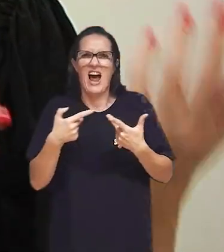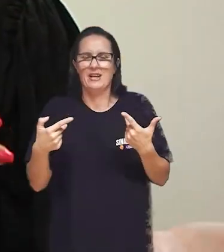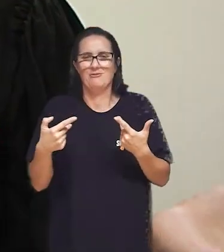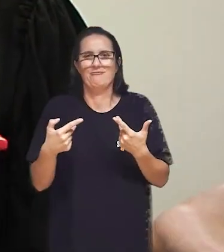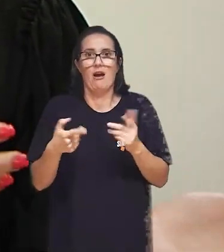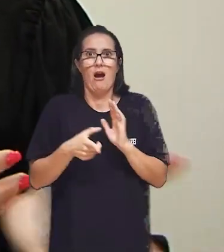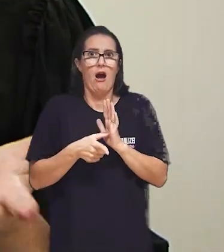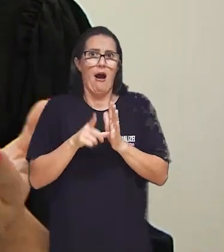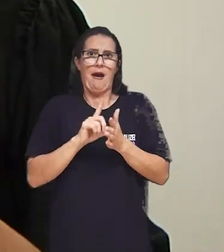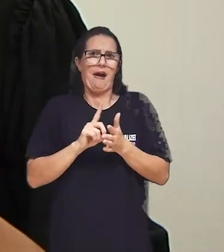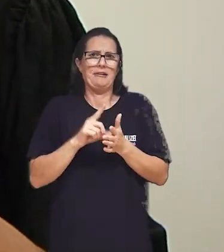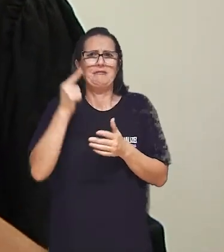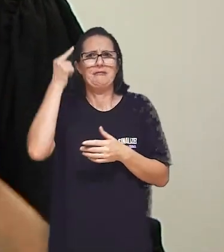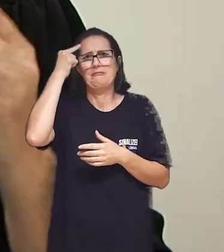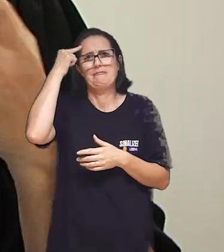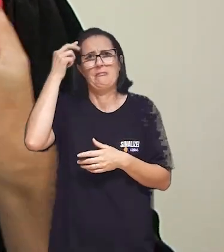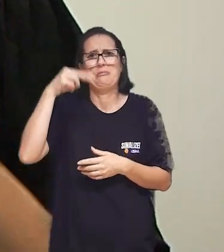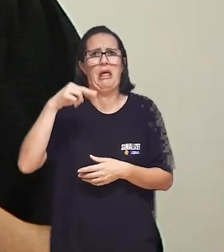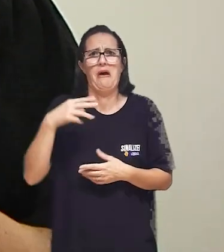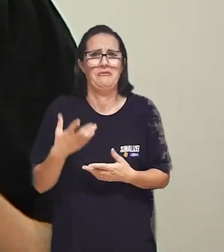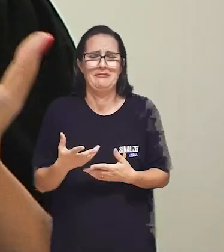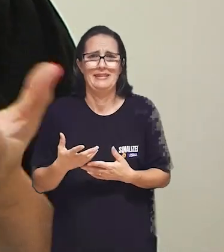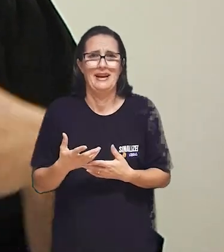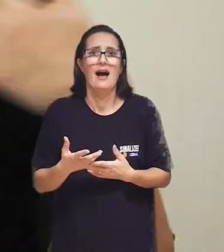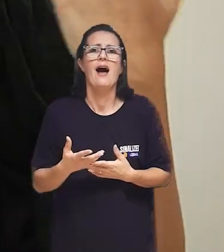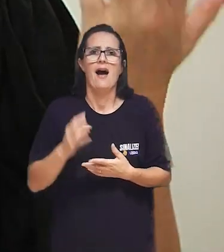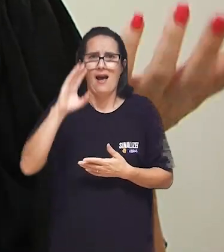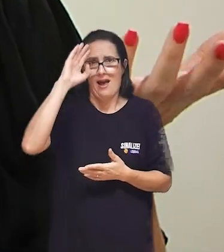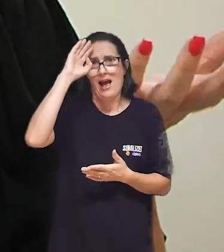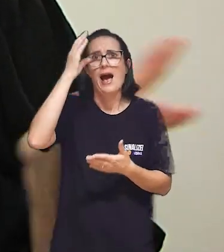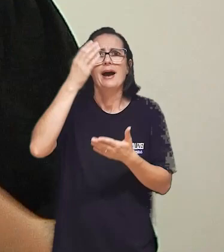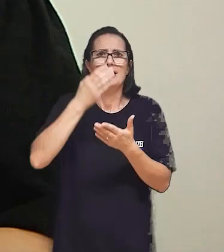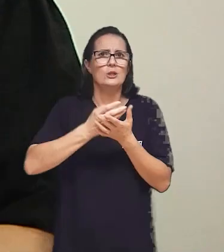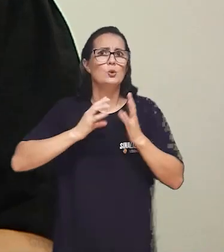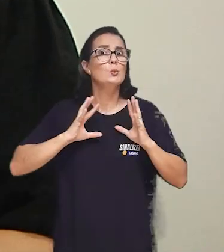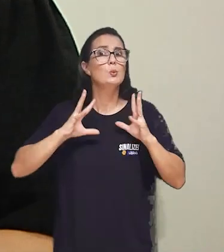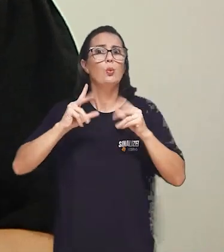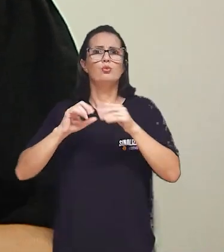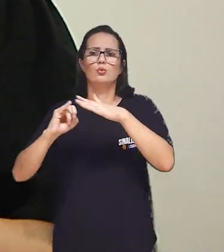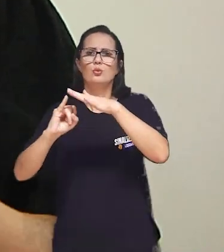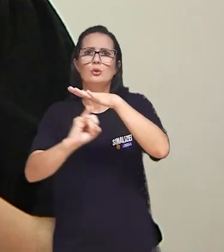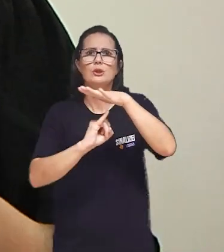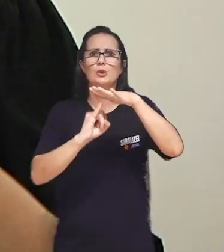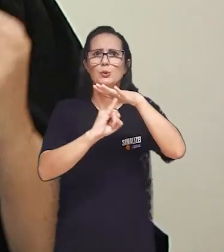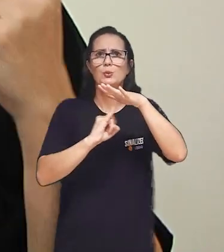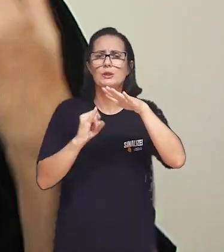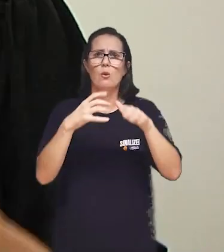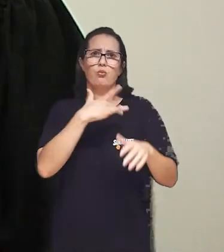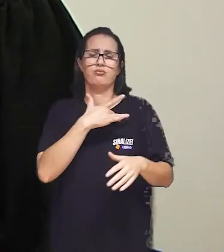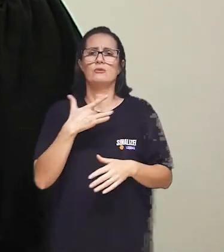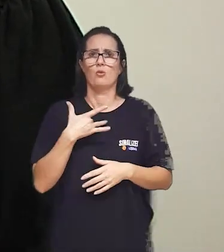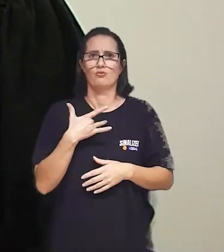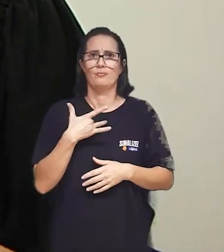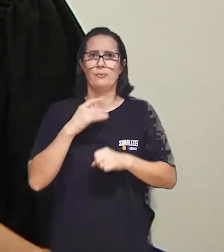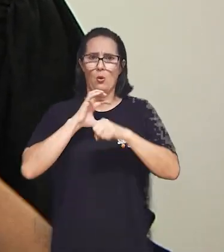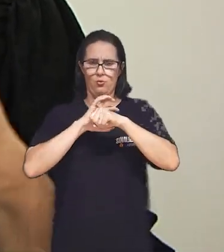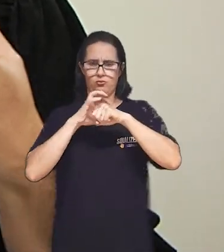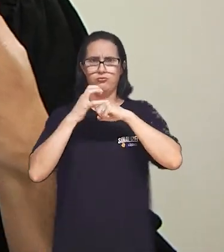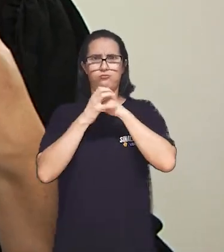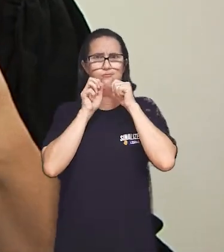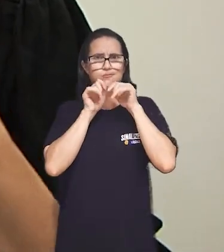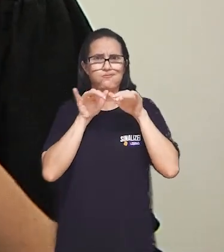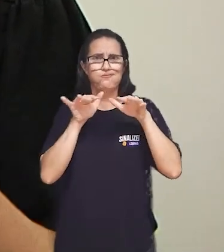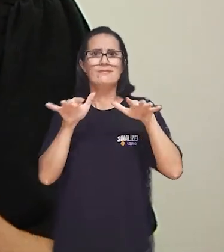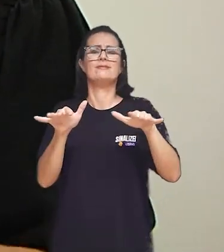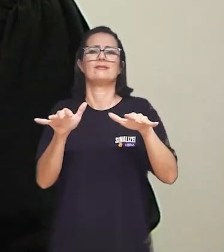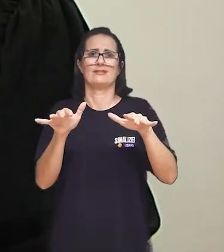que não pensávamos antes da pandemia. E eu acredito que talvez isso foi até para todas as instituições de saúde. A Covid-19 foi